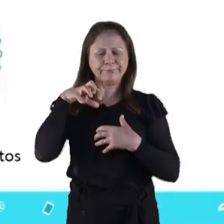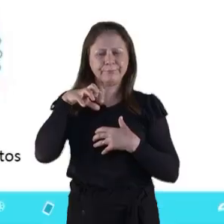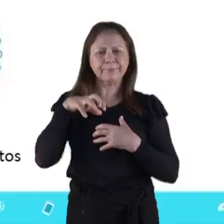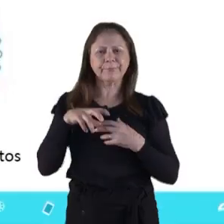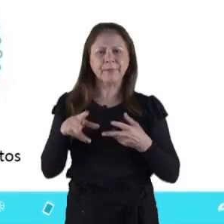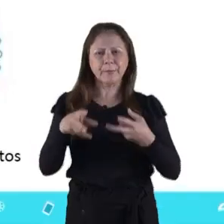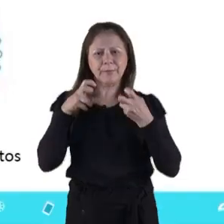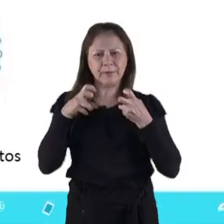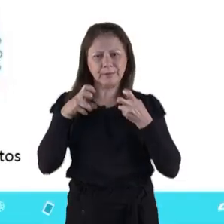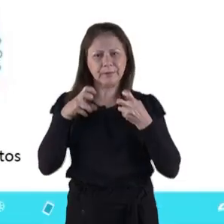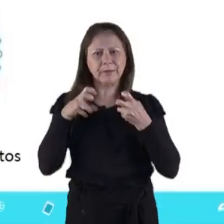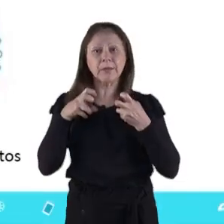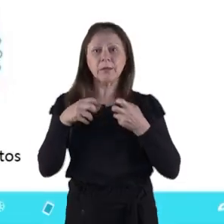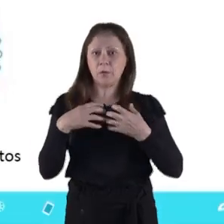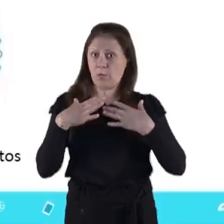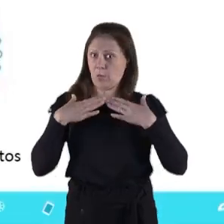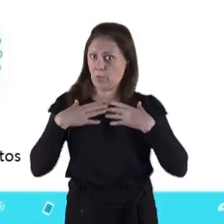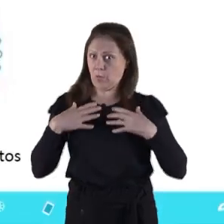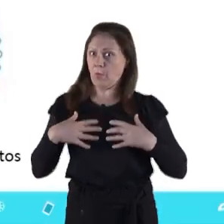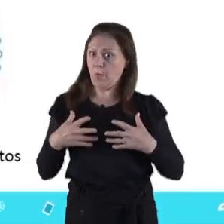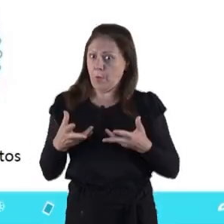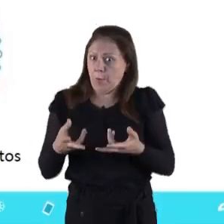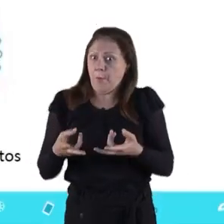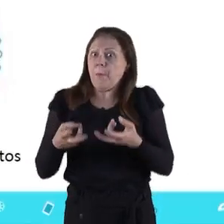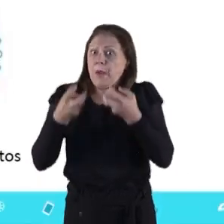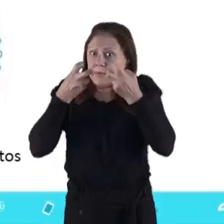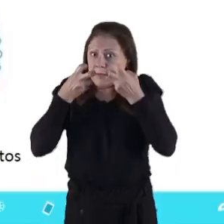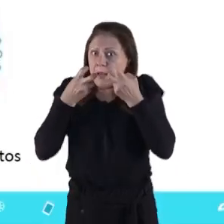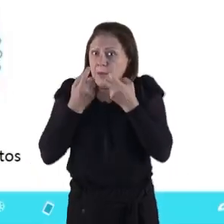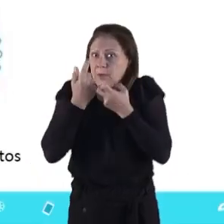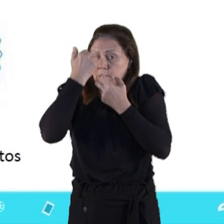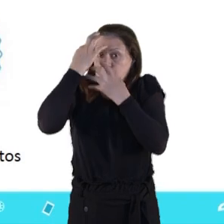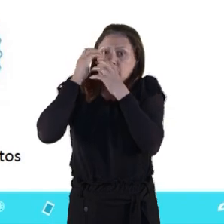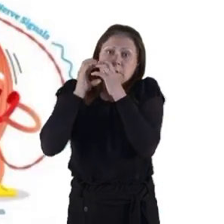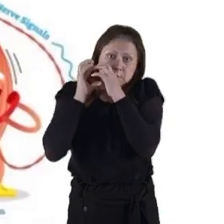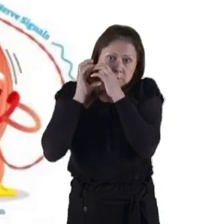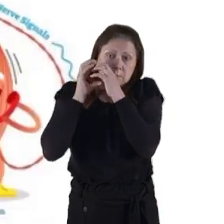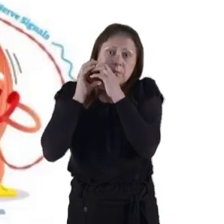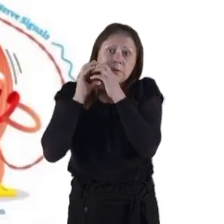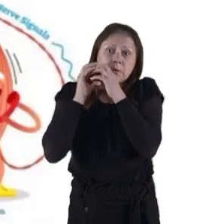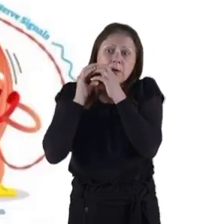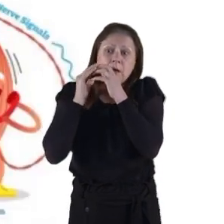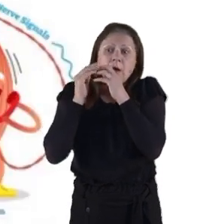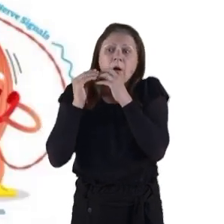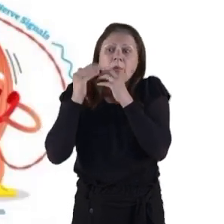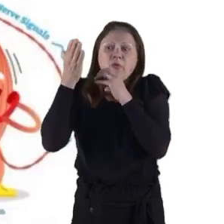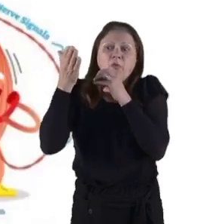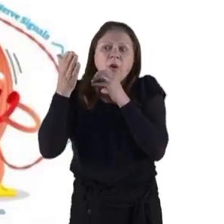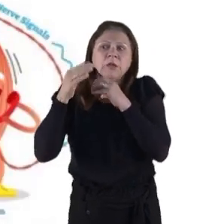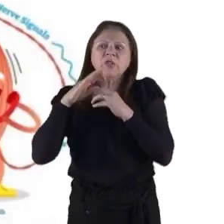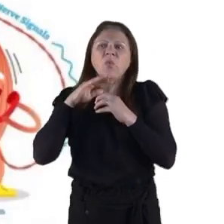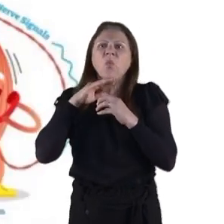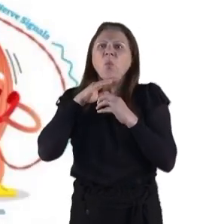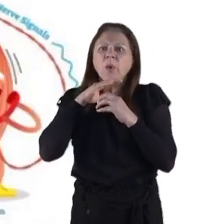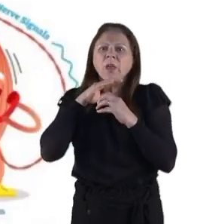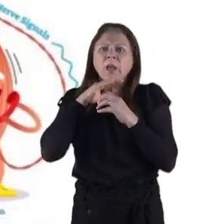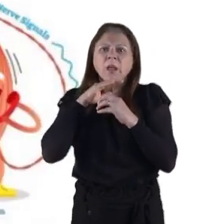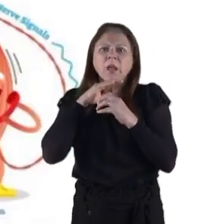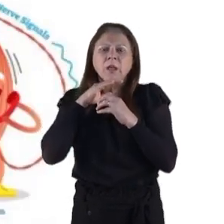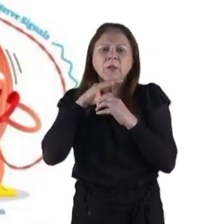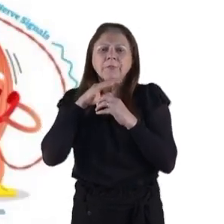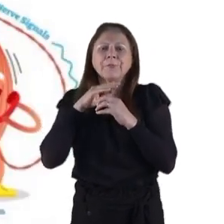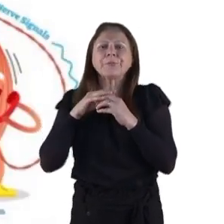reflexo? Ele é uma reação do nosso corpo, do nosso sistema nervoso, na verdade, a alguma coisa que não está legal, que não está